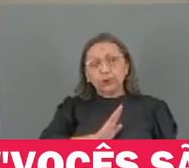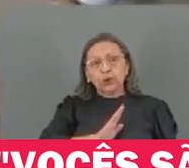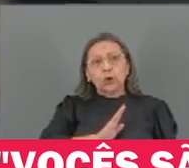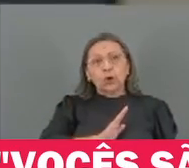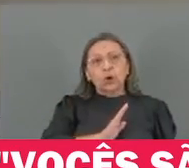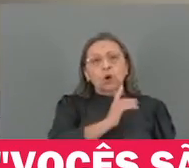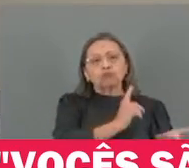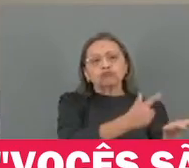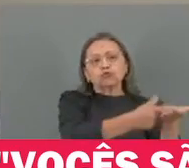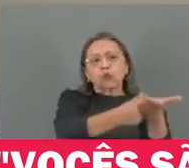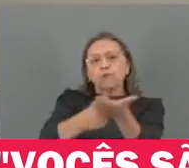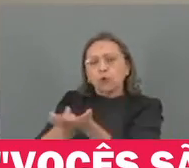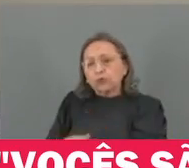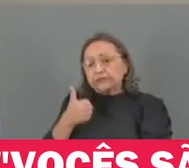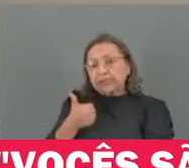120 embaixadores.